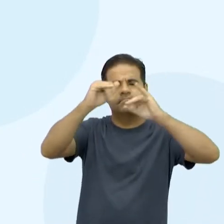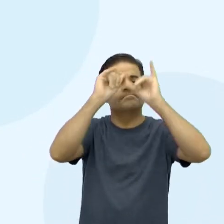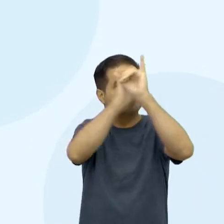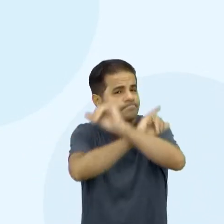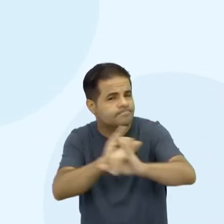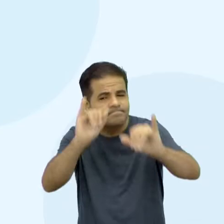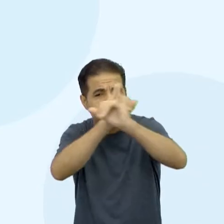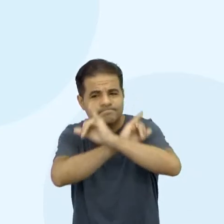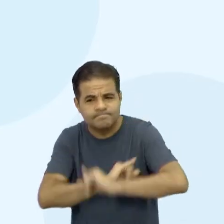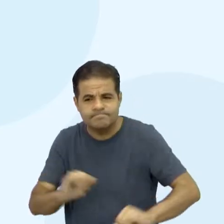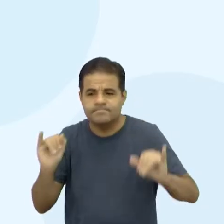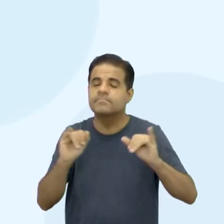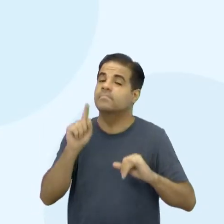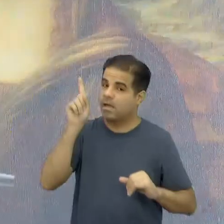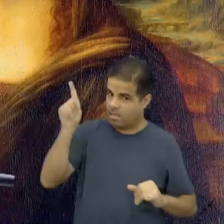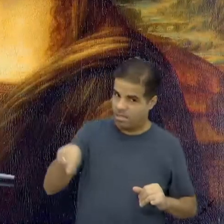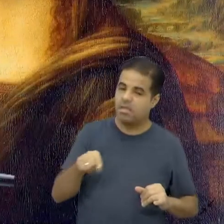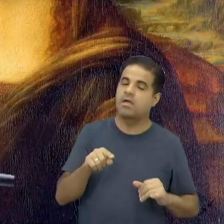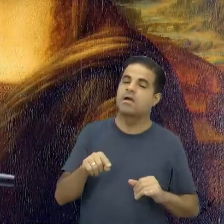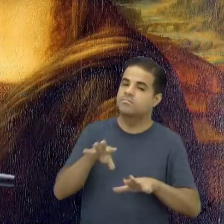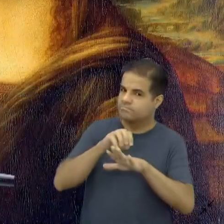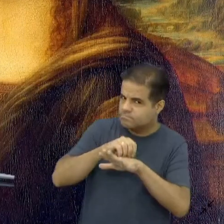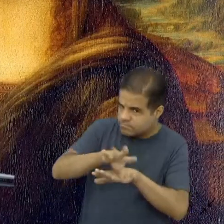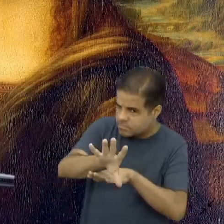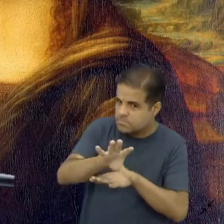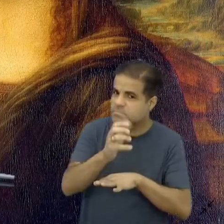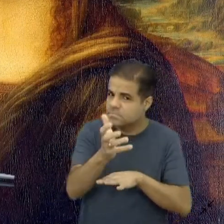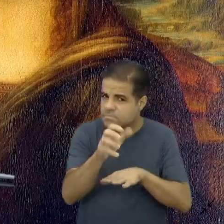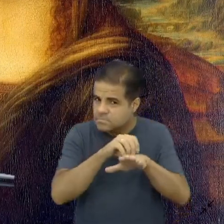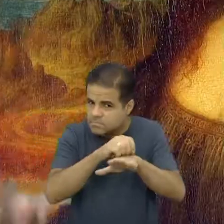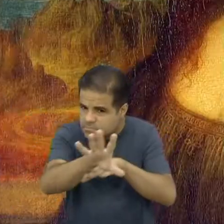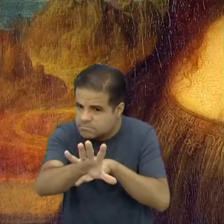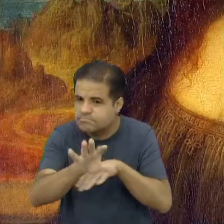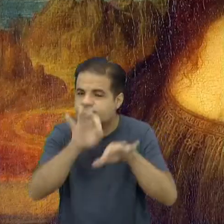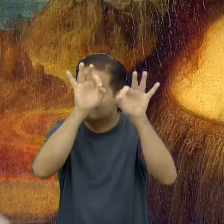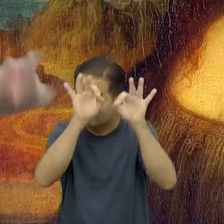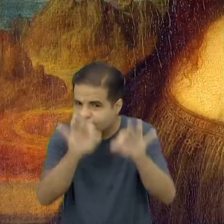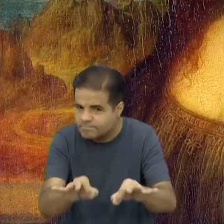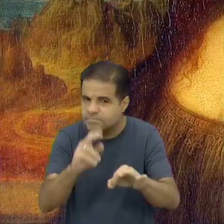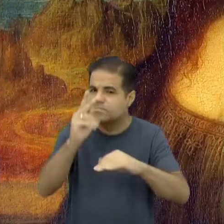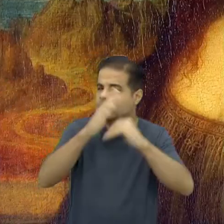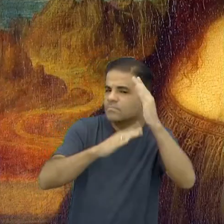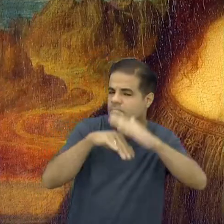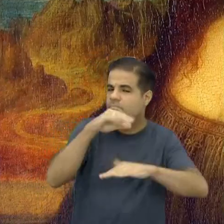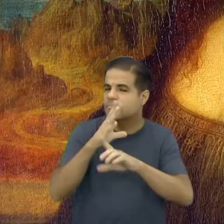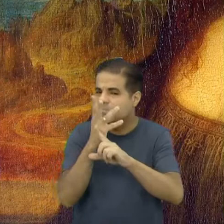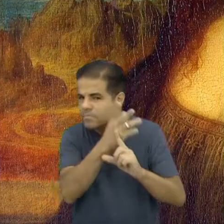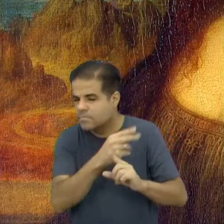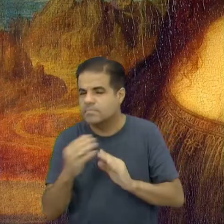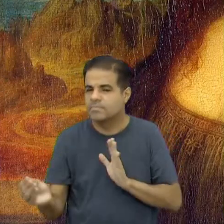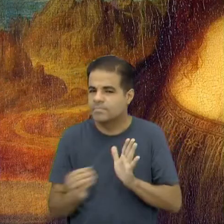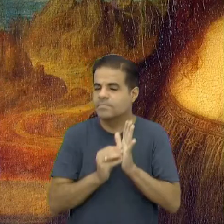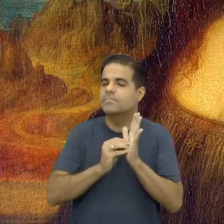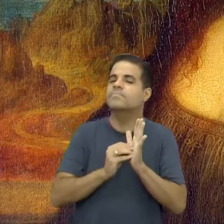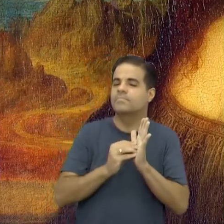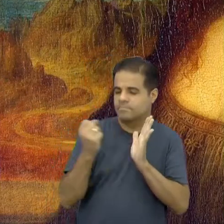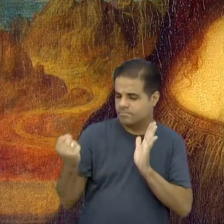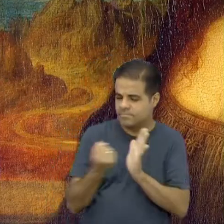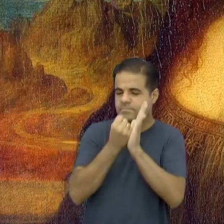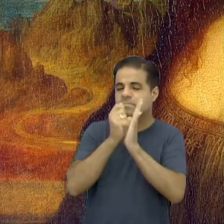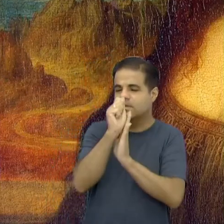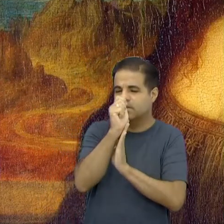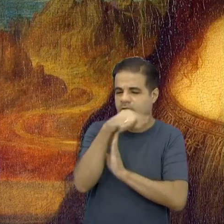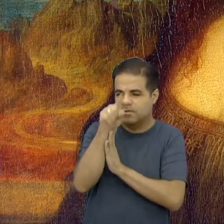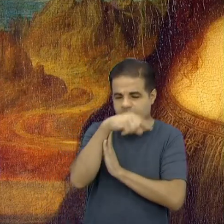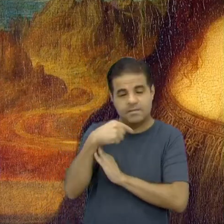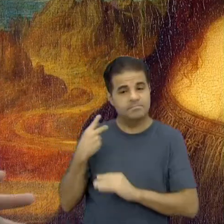anúncios publicitários. Esse é o nosso spoiler. Então, se você produzir aí, com certeza, a sua arte, marca o professor Jocélio, marca a Prof. Fernanda, para que a